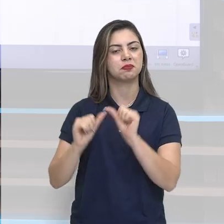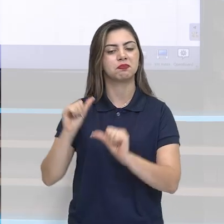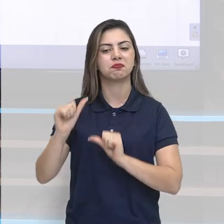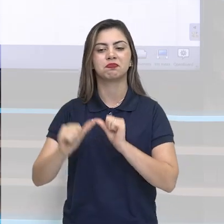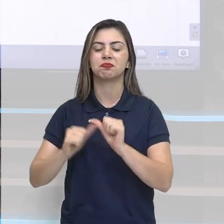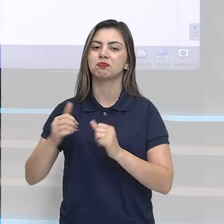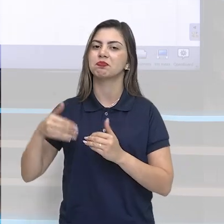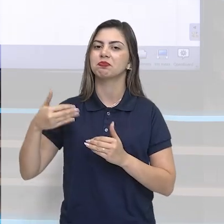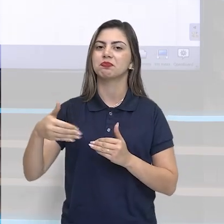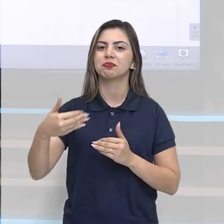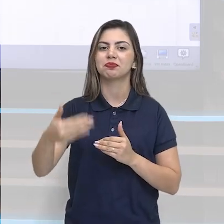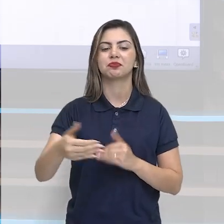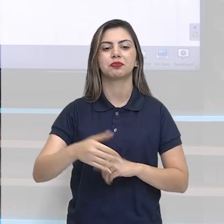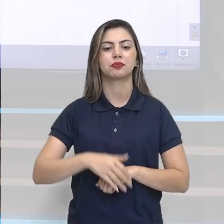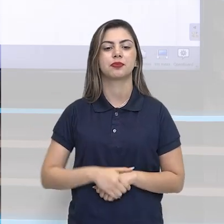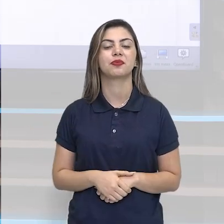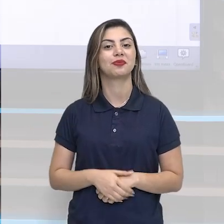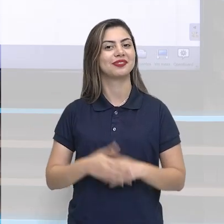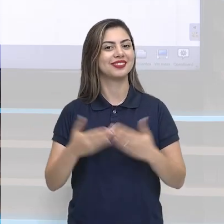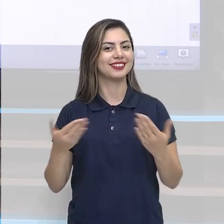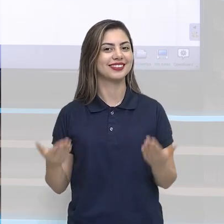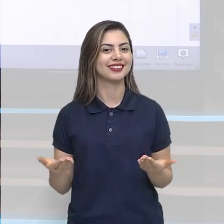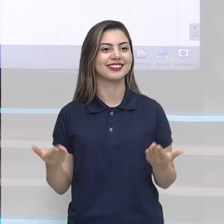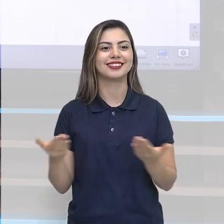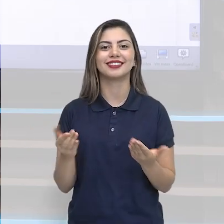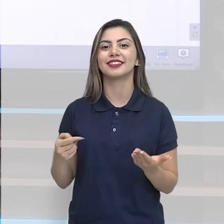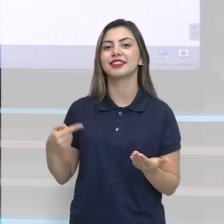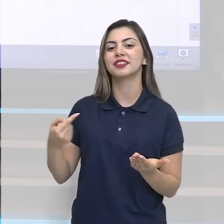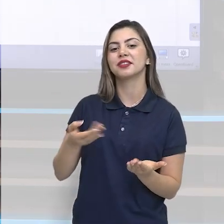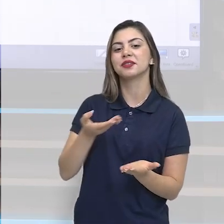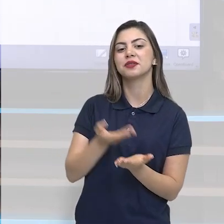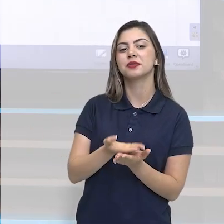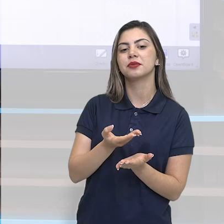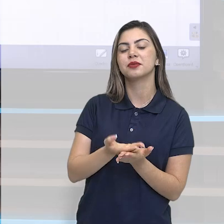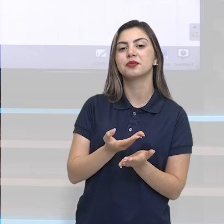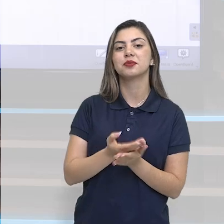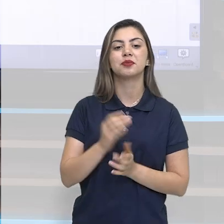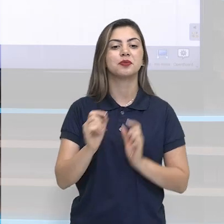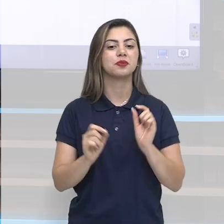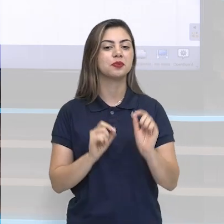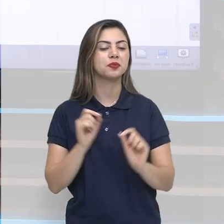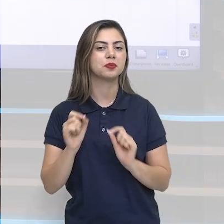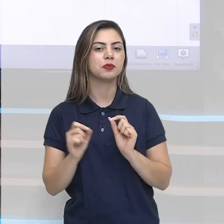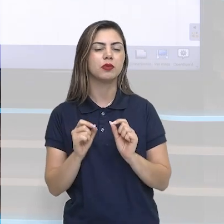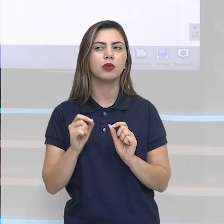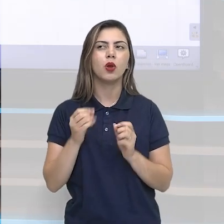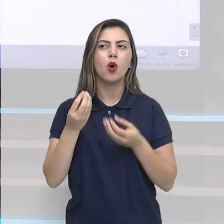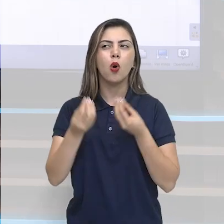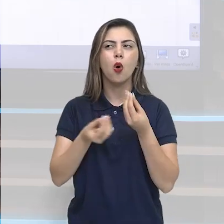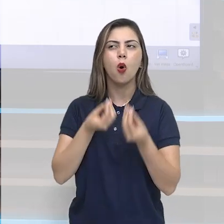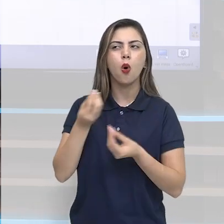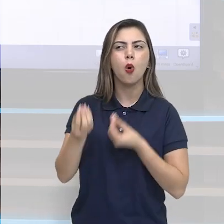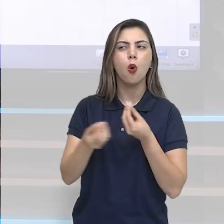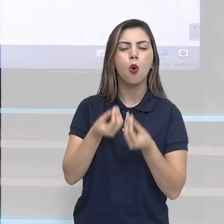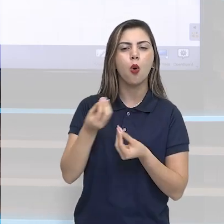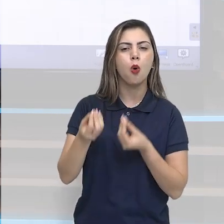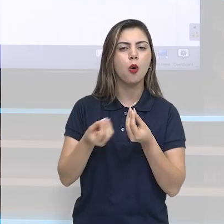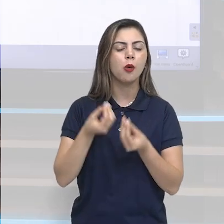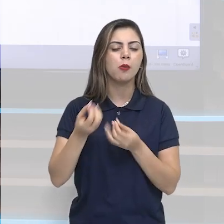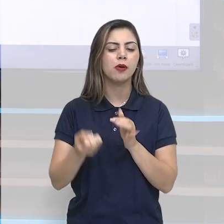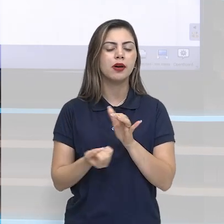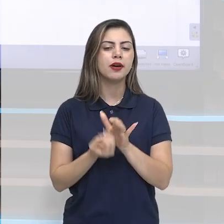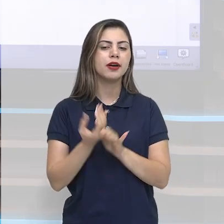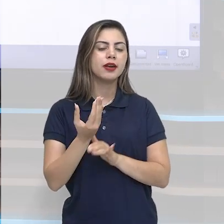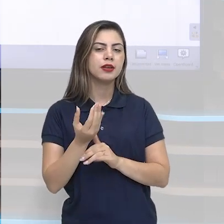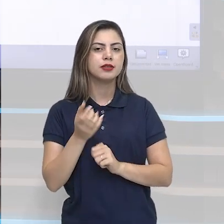evolução. Então, na nossa aula de hoje, nós vamos entender, nós vamos compreender como se dá,